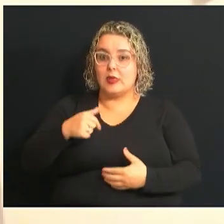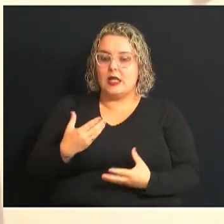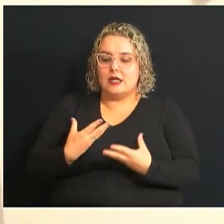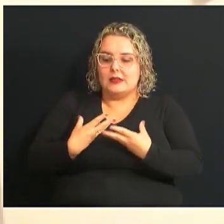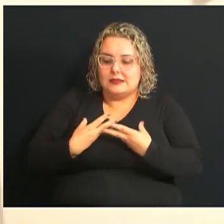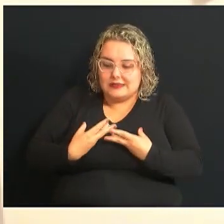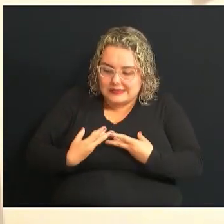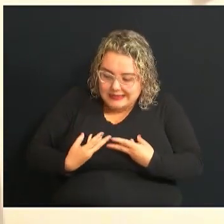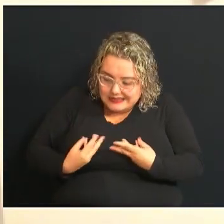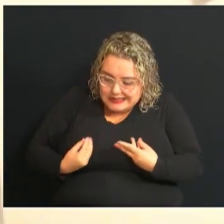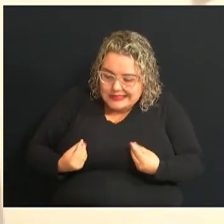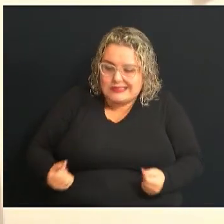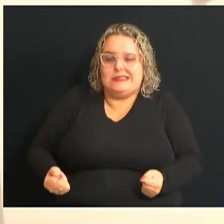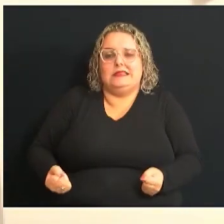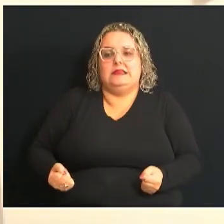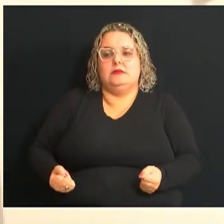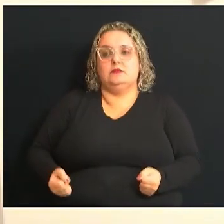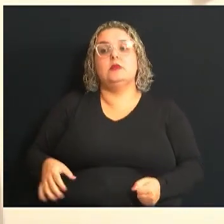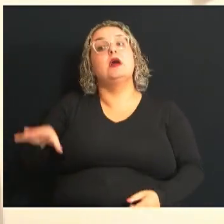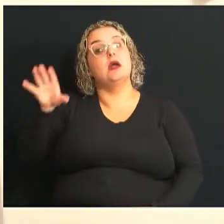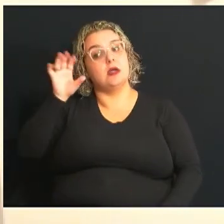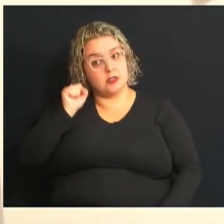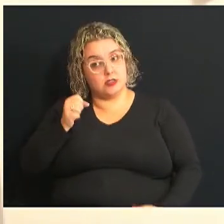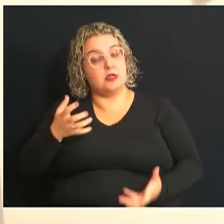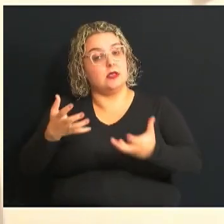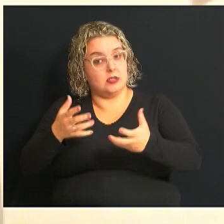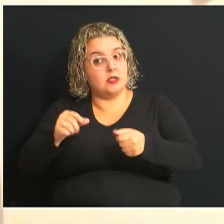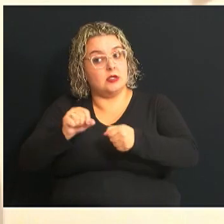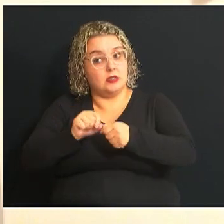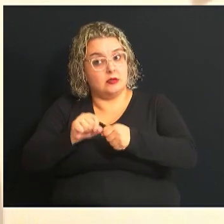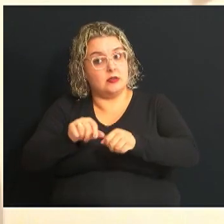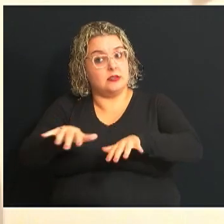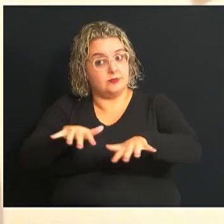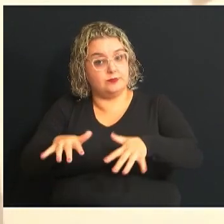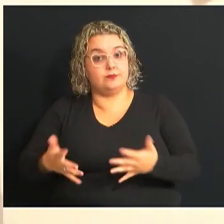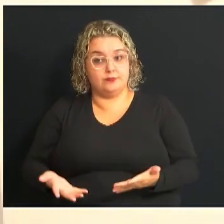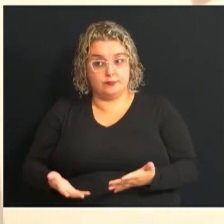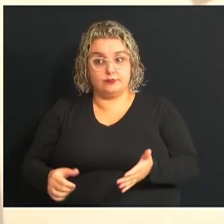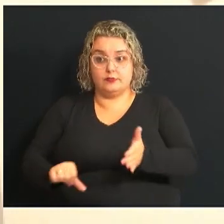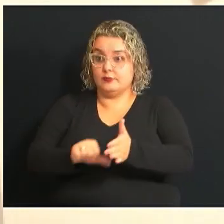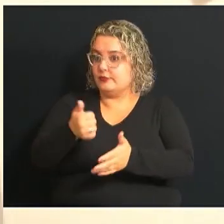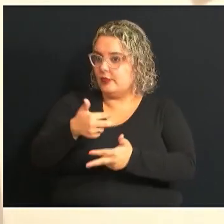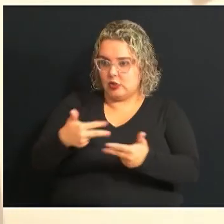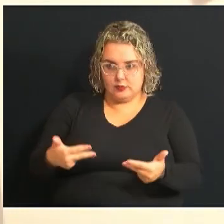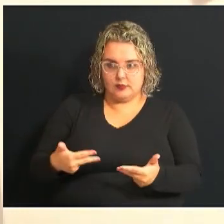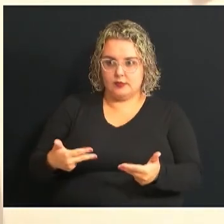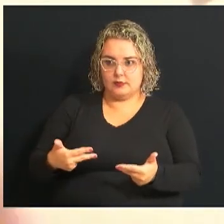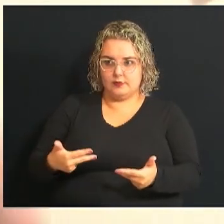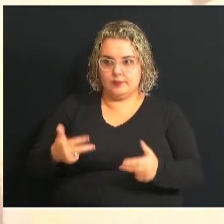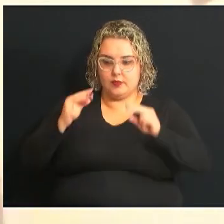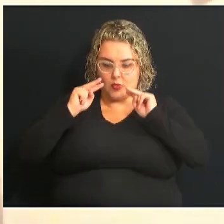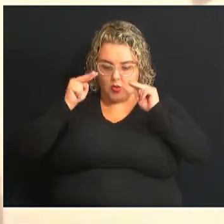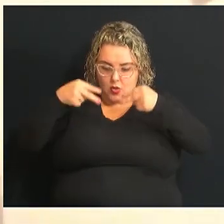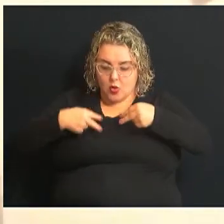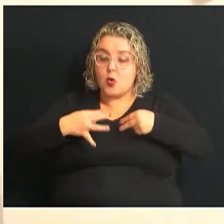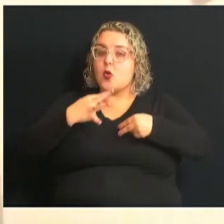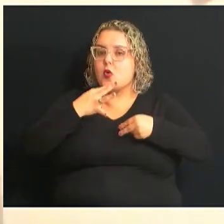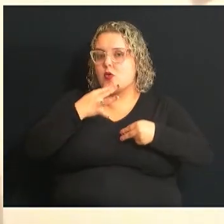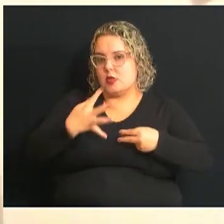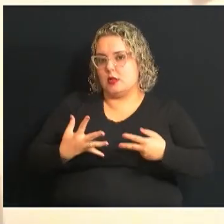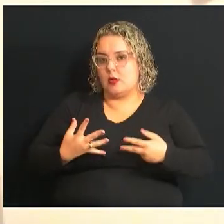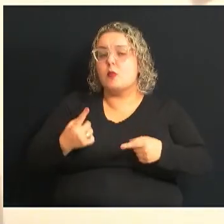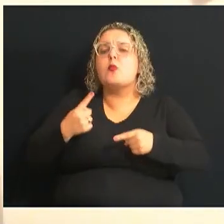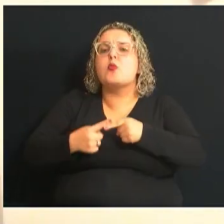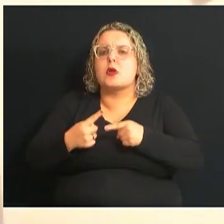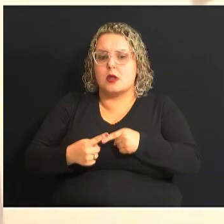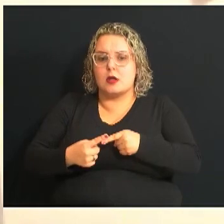desgastante. Então, para quem escuta a gente e quer fazer esse movimento, a primeira coisa é se conhecer, assim, sabe? Por quê? Por que